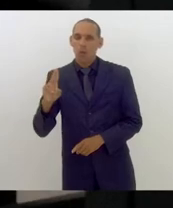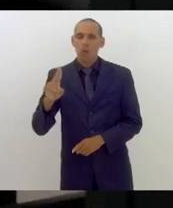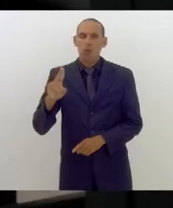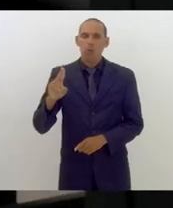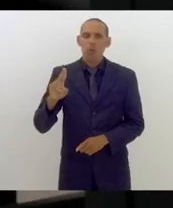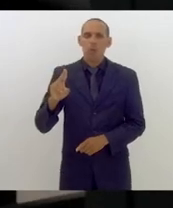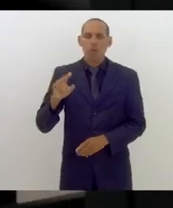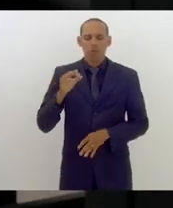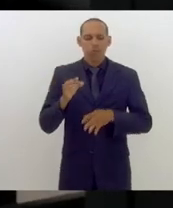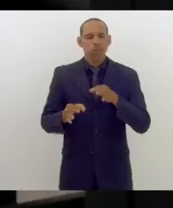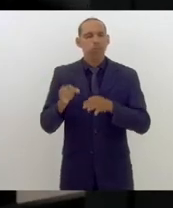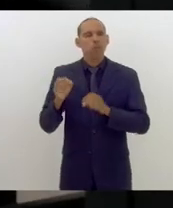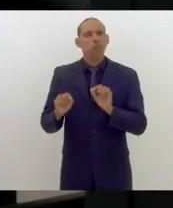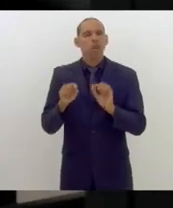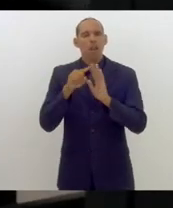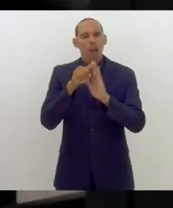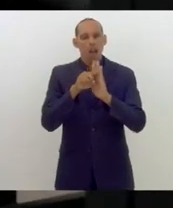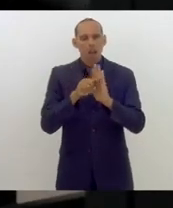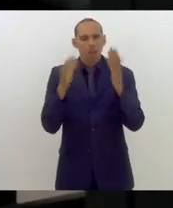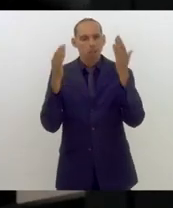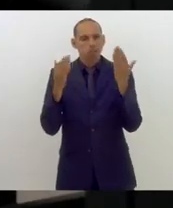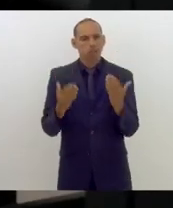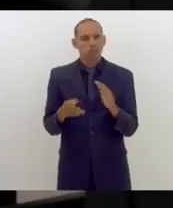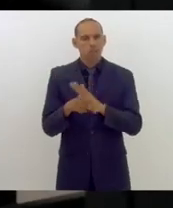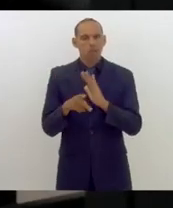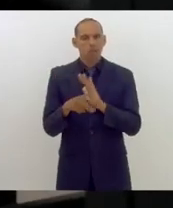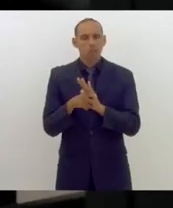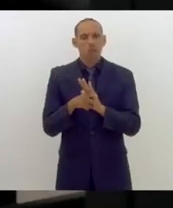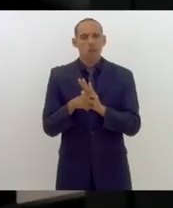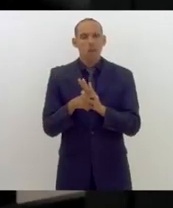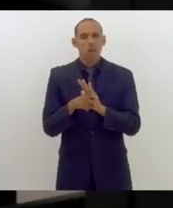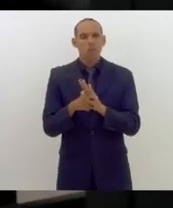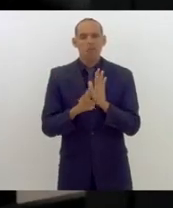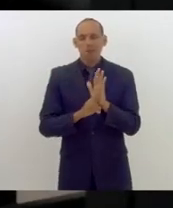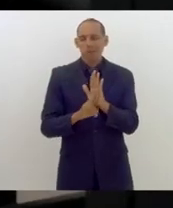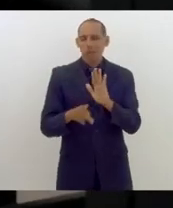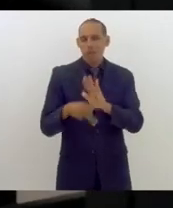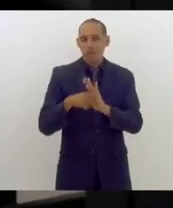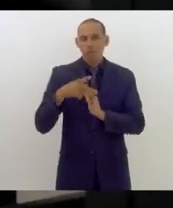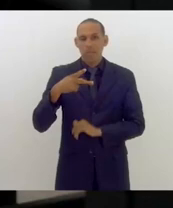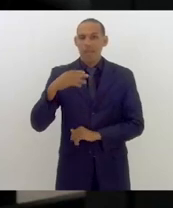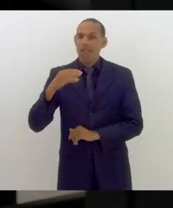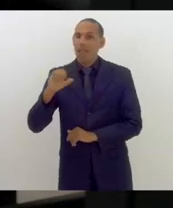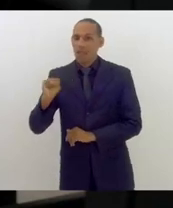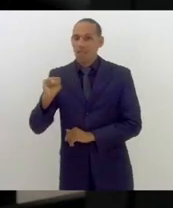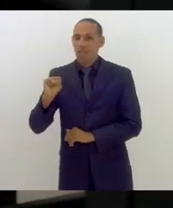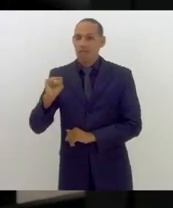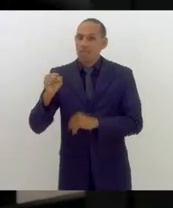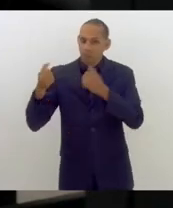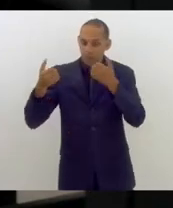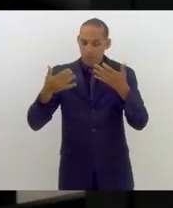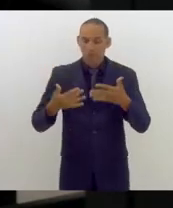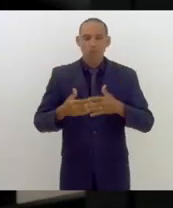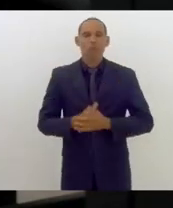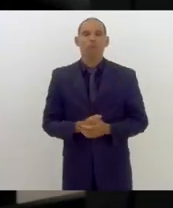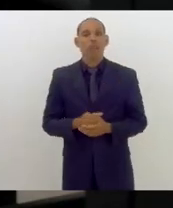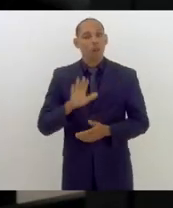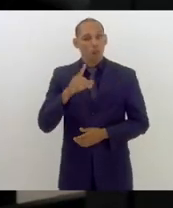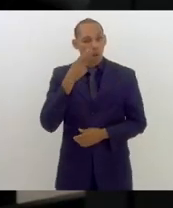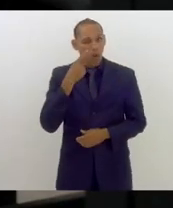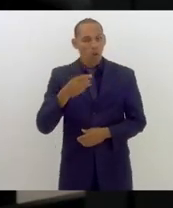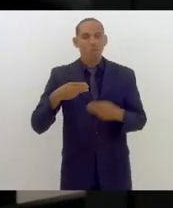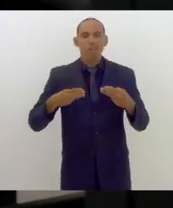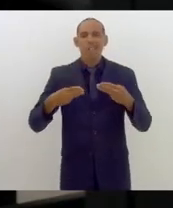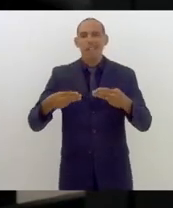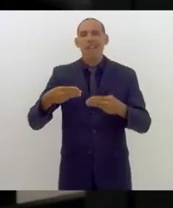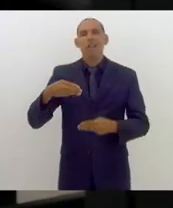uma uma análise desse procedimento de uma representação que foi feita do PCs como um todo e disse olha o ministério de Minas